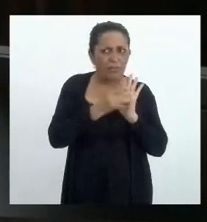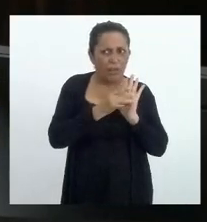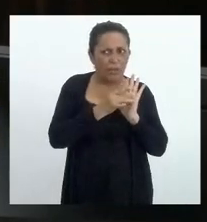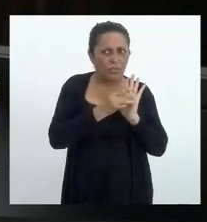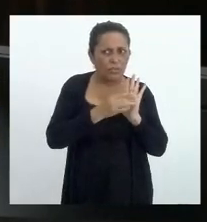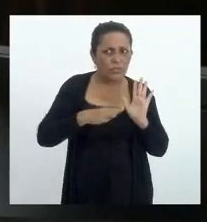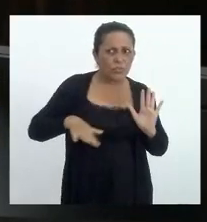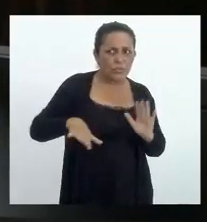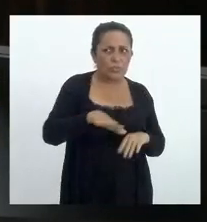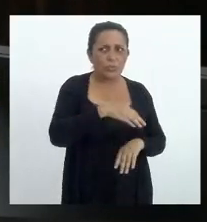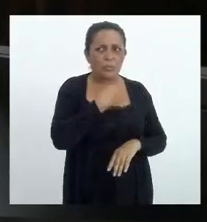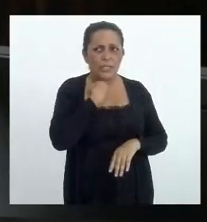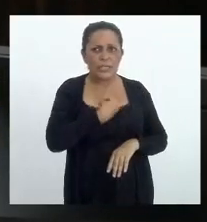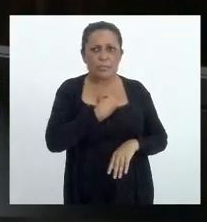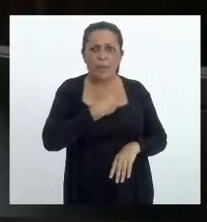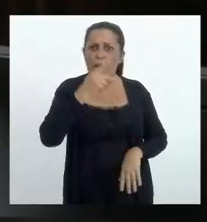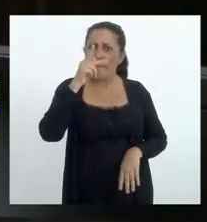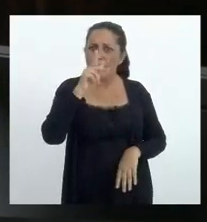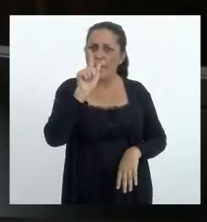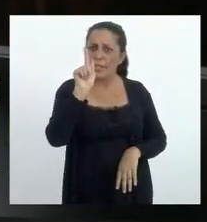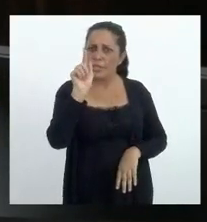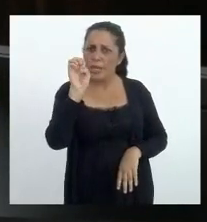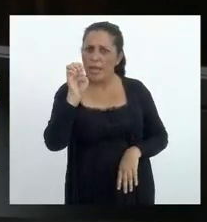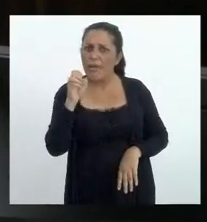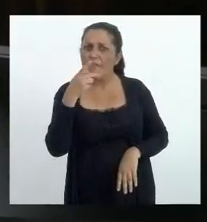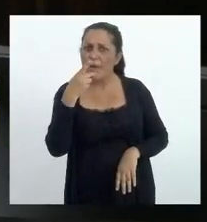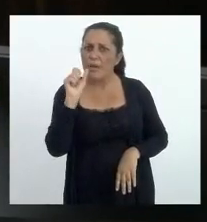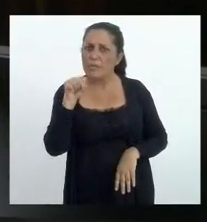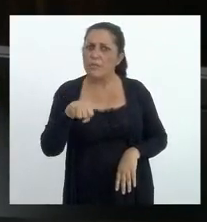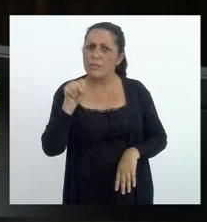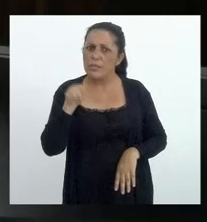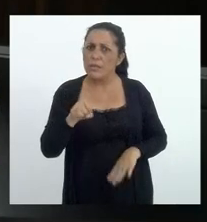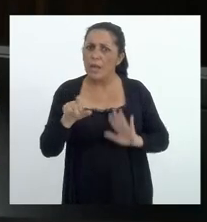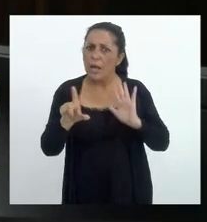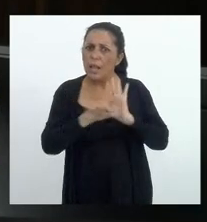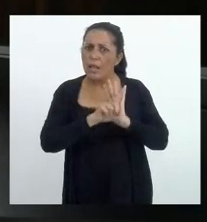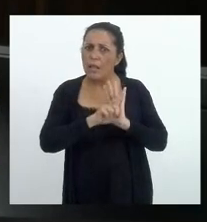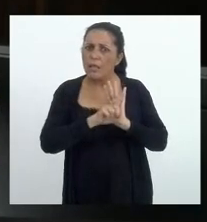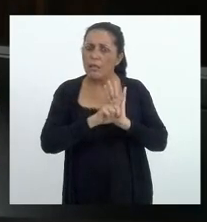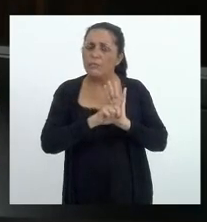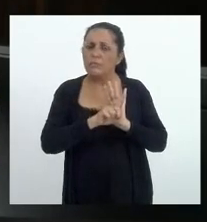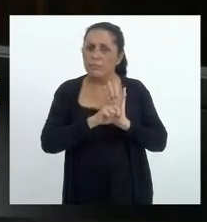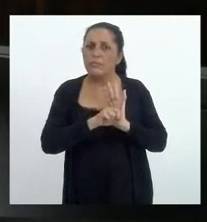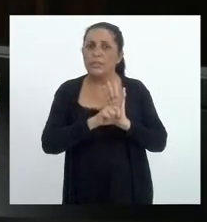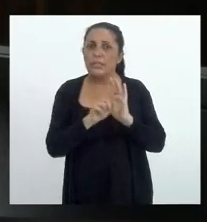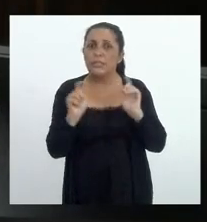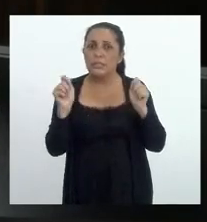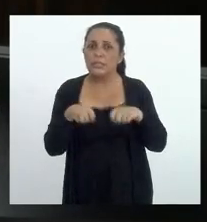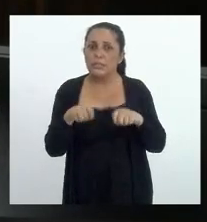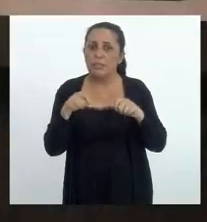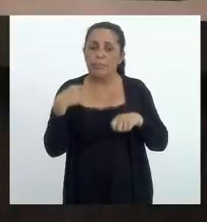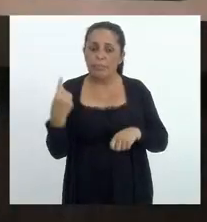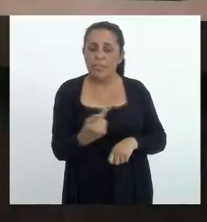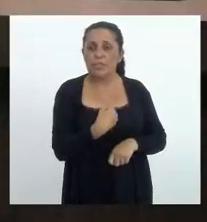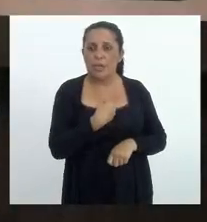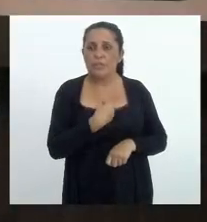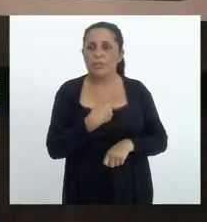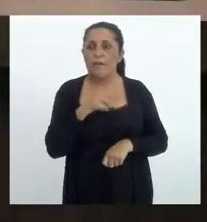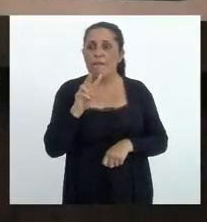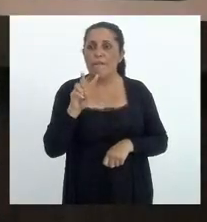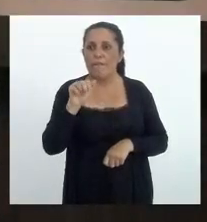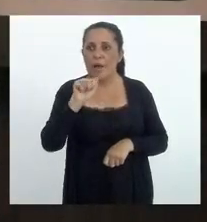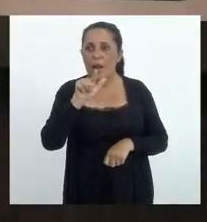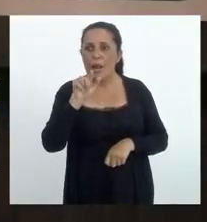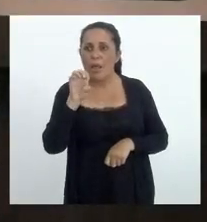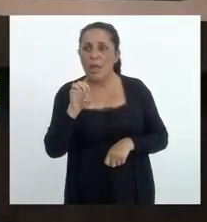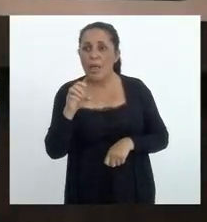nossa PGE diz que sim, que a lei vale para a gente e que, por isso, nós teríamos